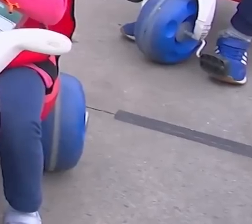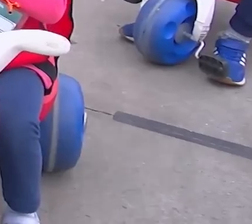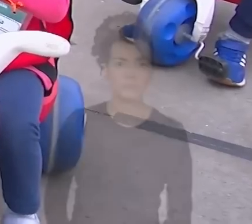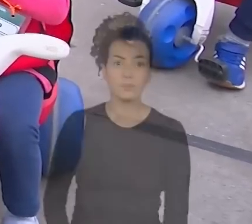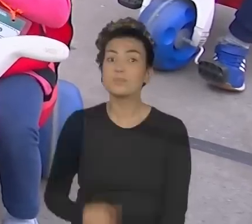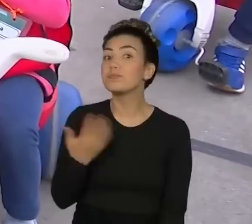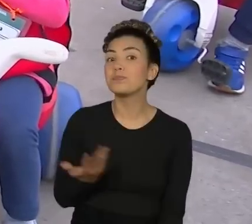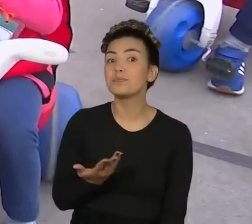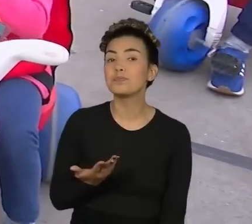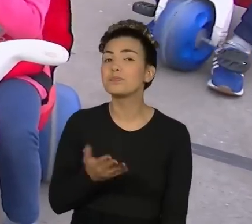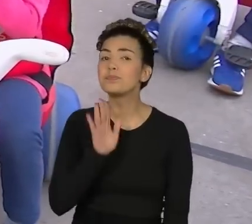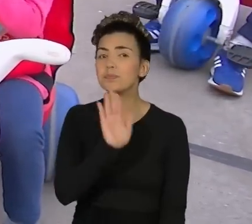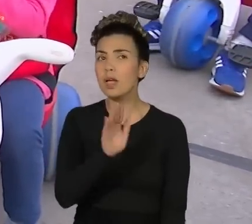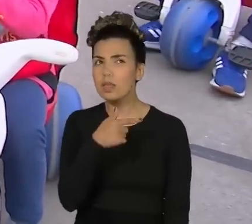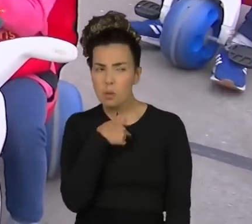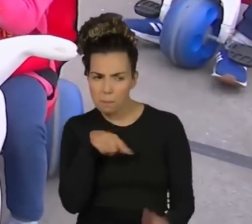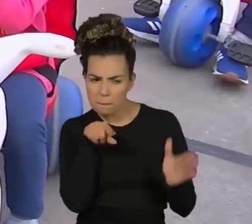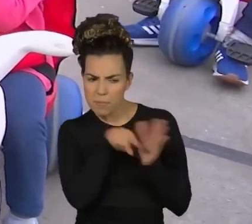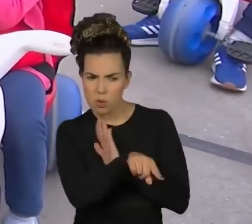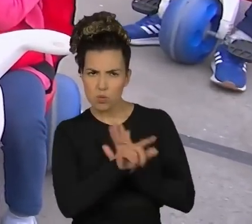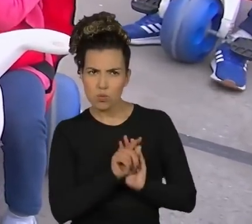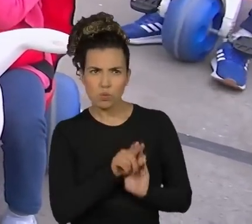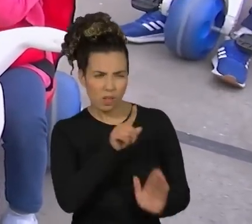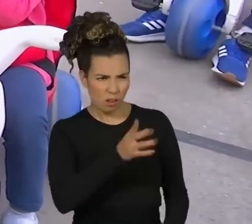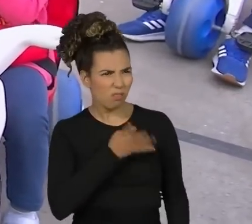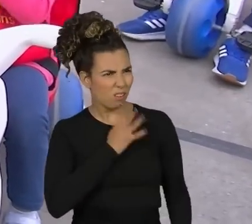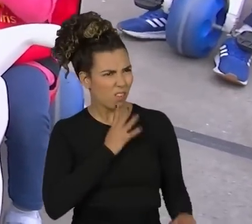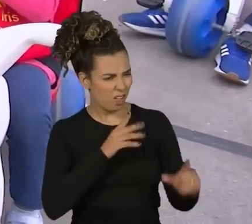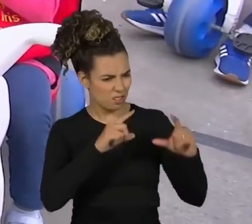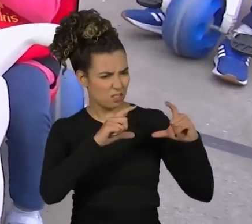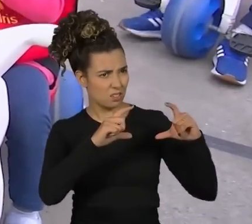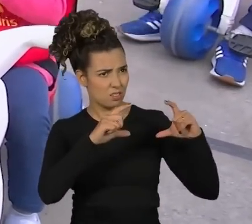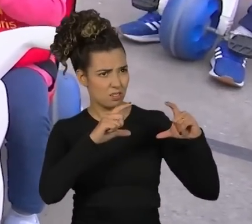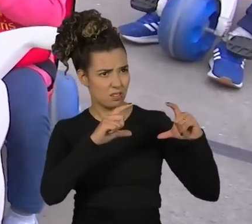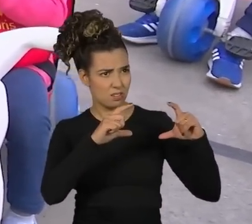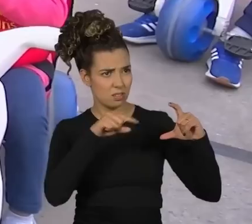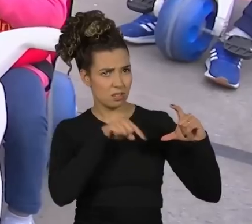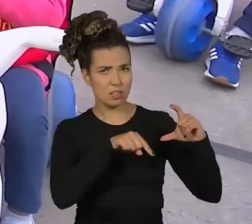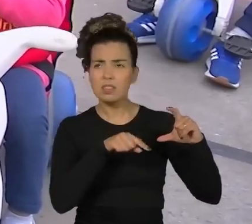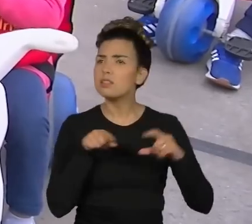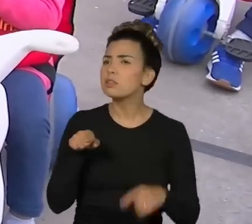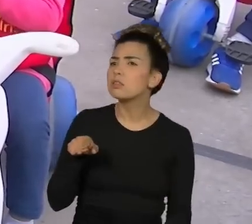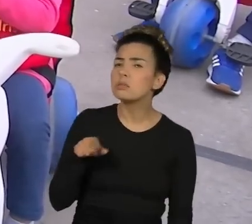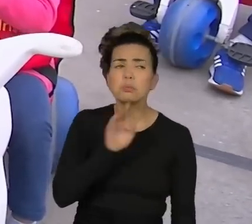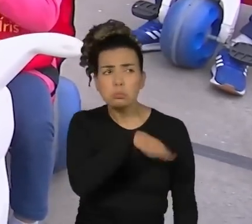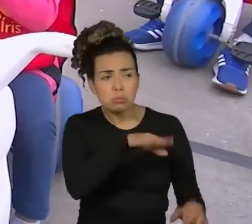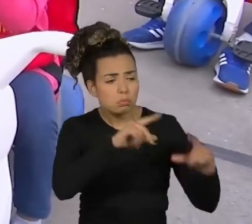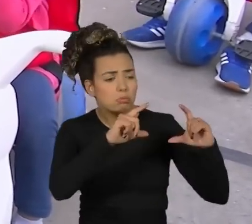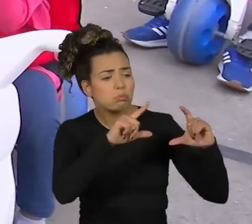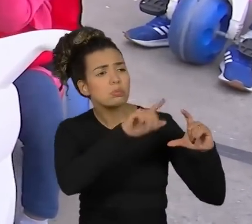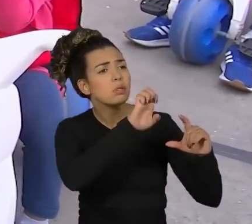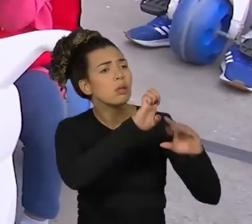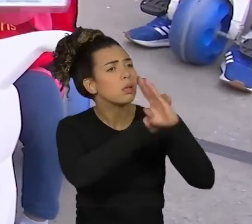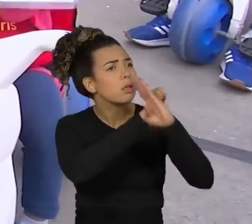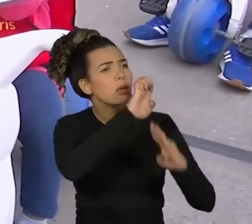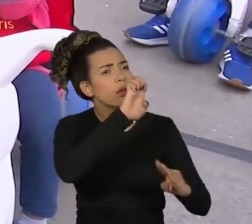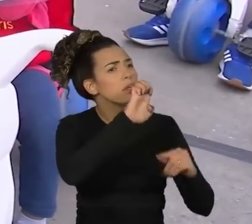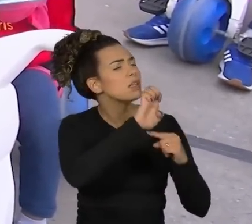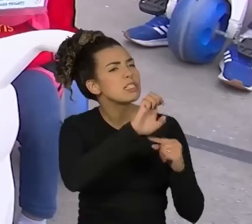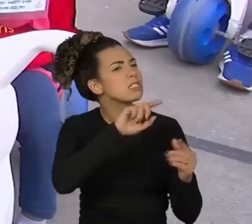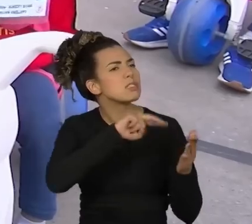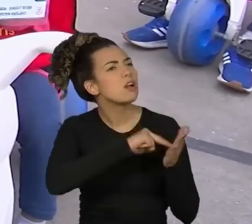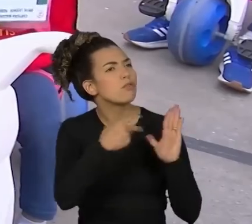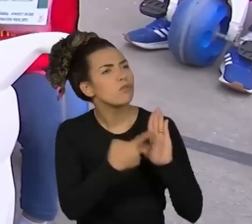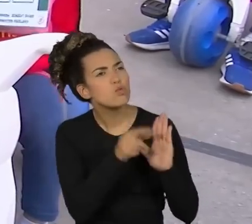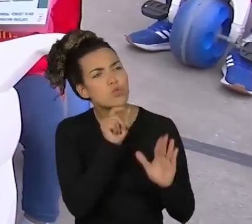Me conta uma coisa aqui. Você conheceu essas placas com a professora? Sim. E o que significa aqui essas placas? Essa primeira aqui, ó, essa que tem a letra